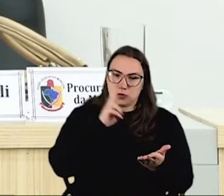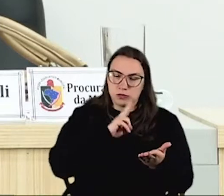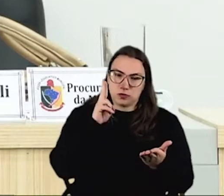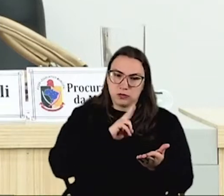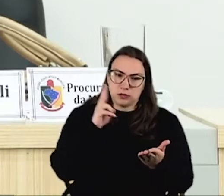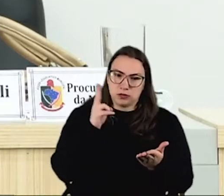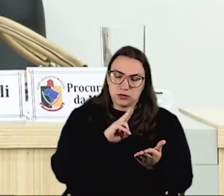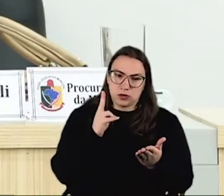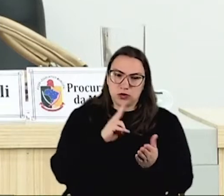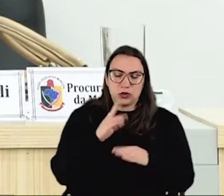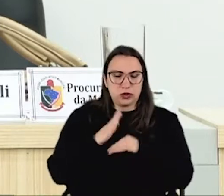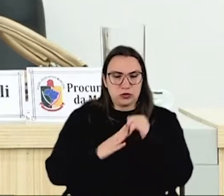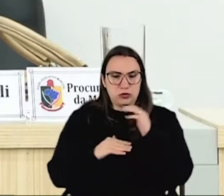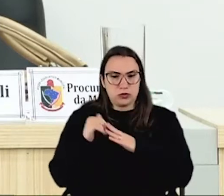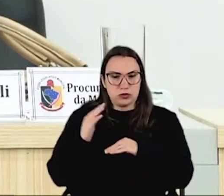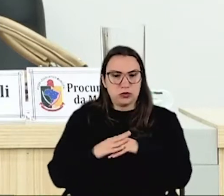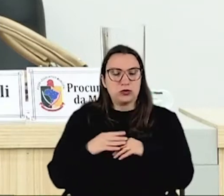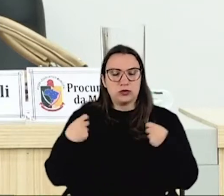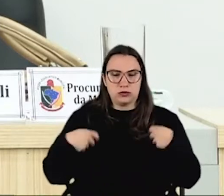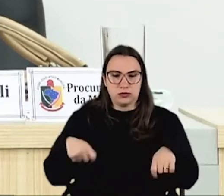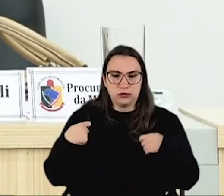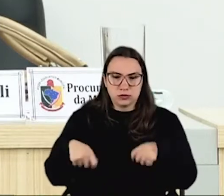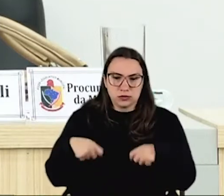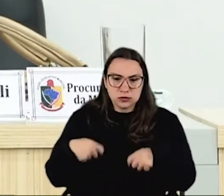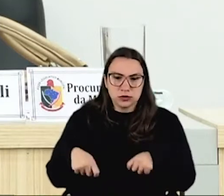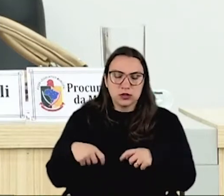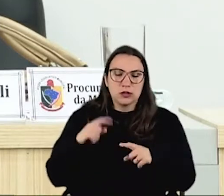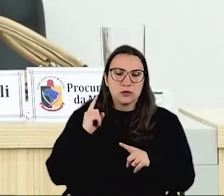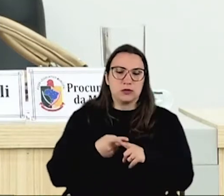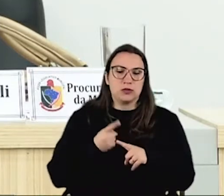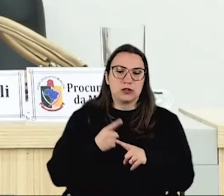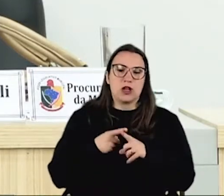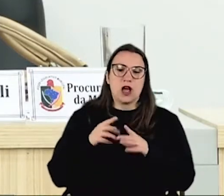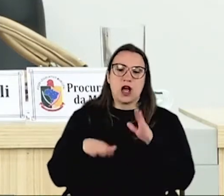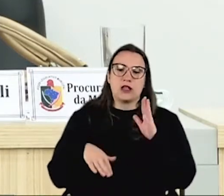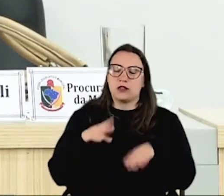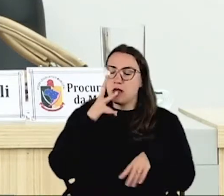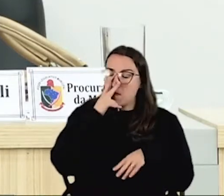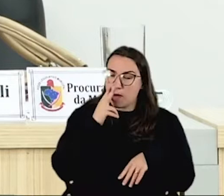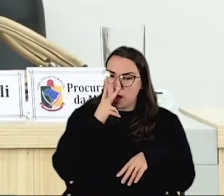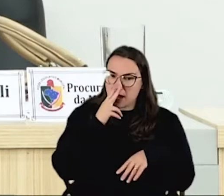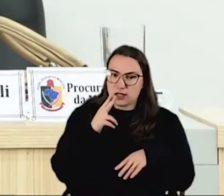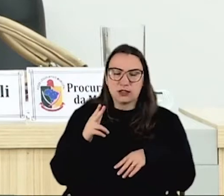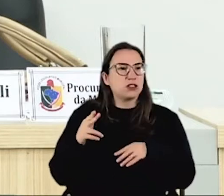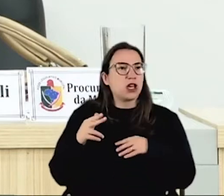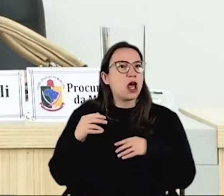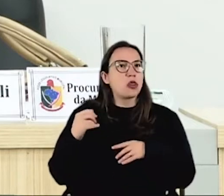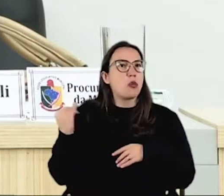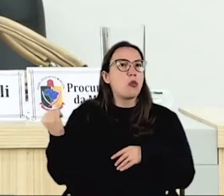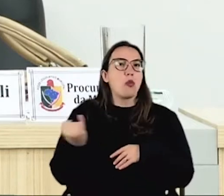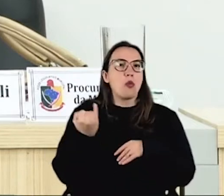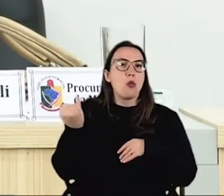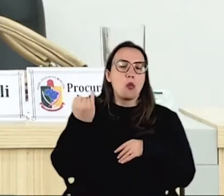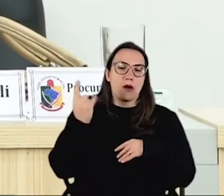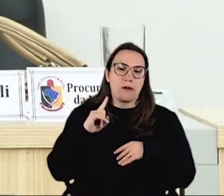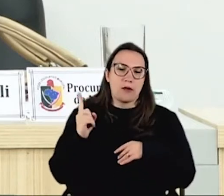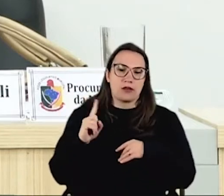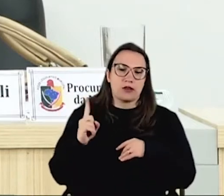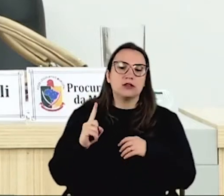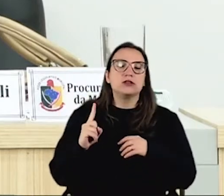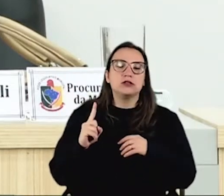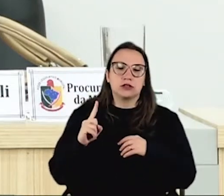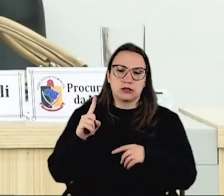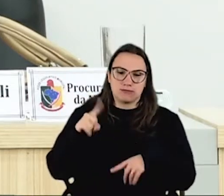colocado em prática, porque, às vezes, aparentemente, aquilo que não é tão importante, ele passa a